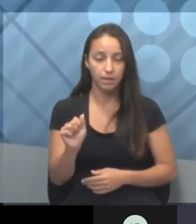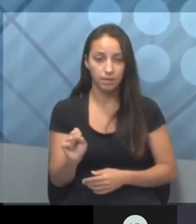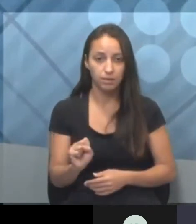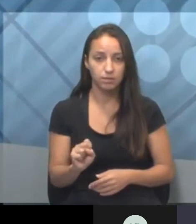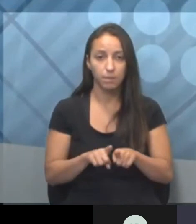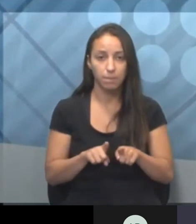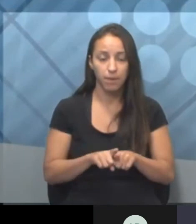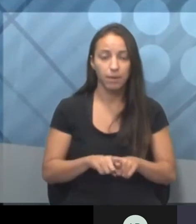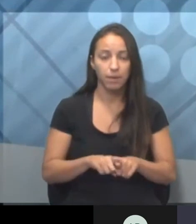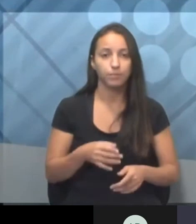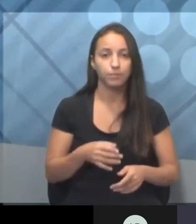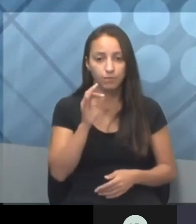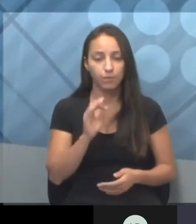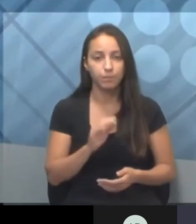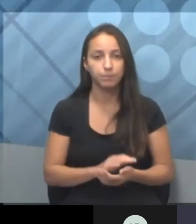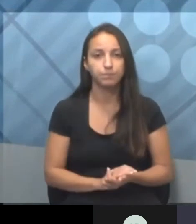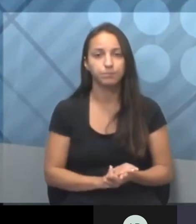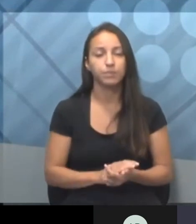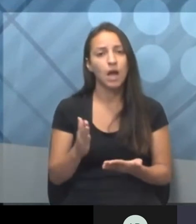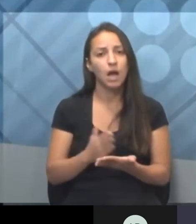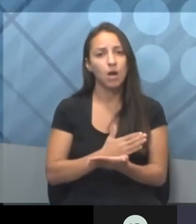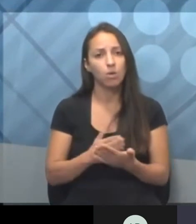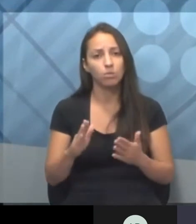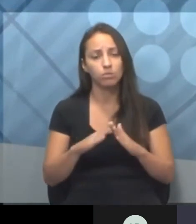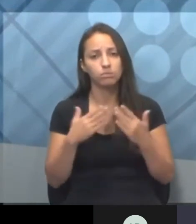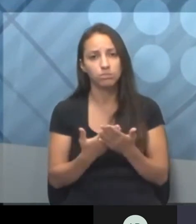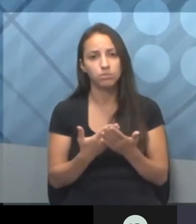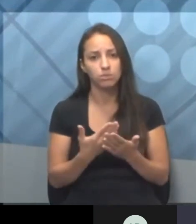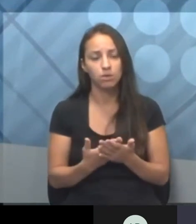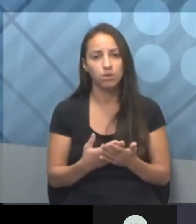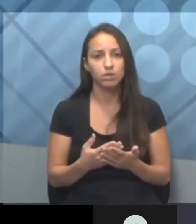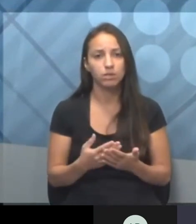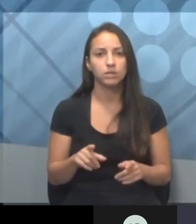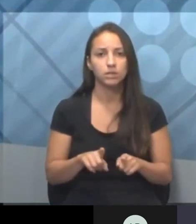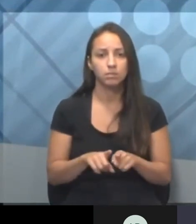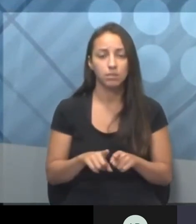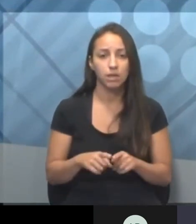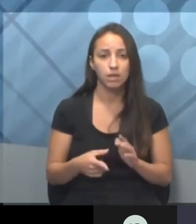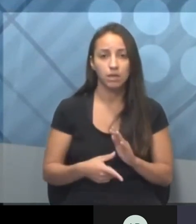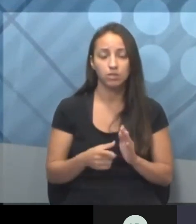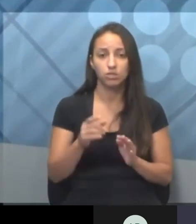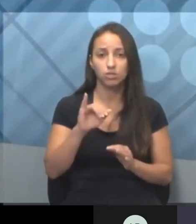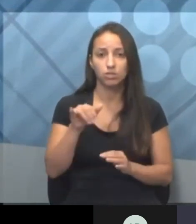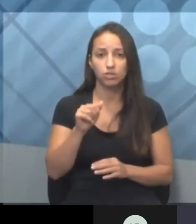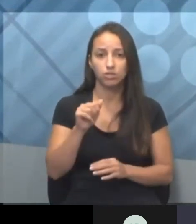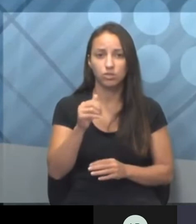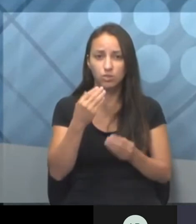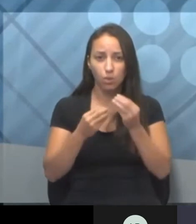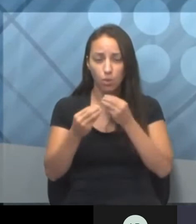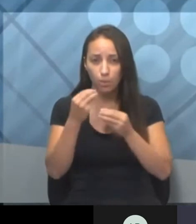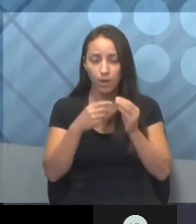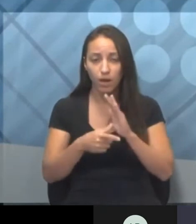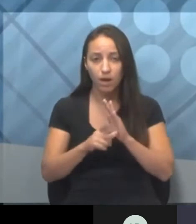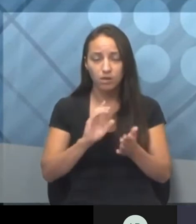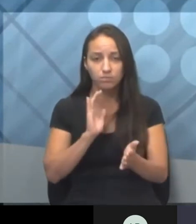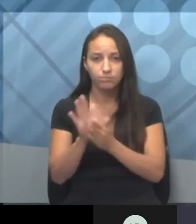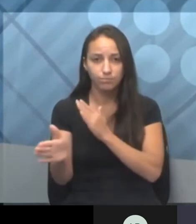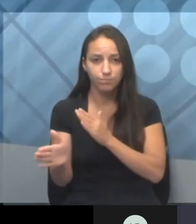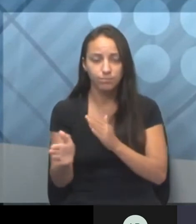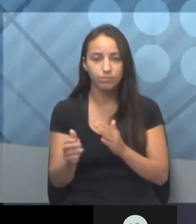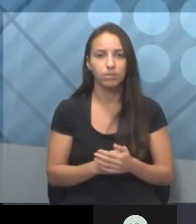tarde também. Algumas escolas oferecem, inclusive, uma refeição antes da saída. Então,